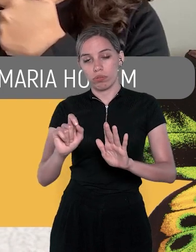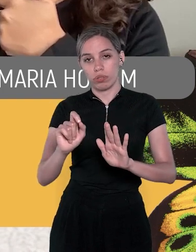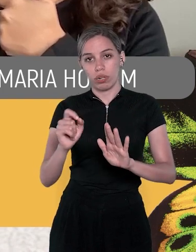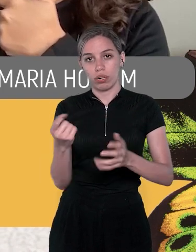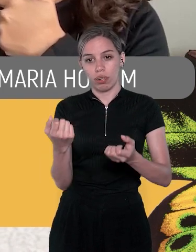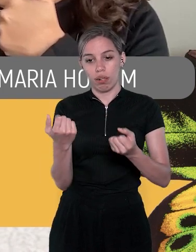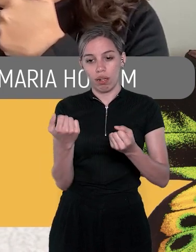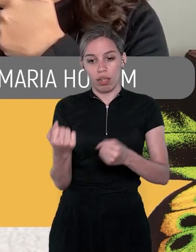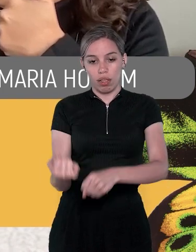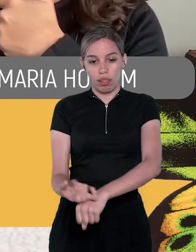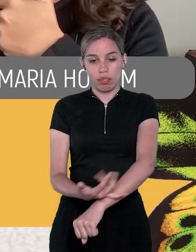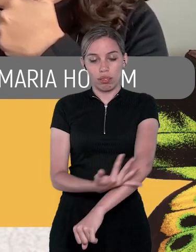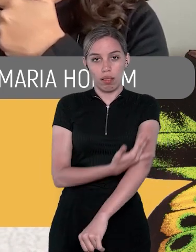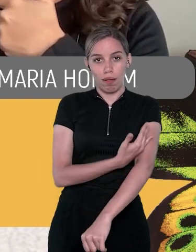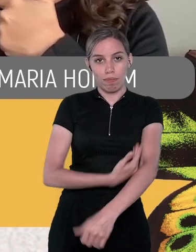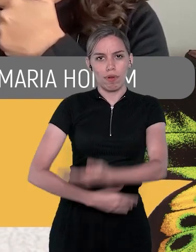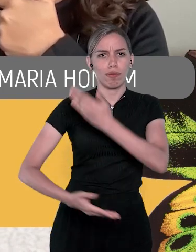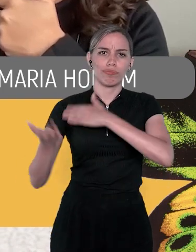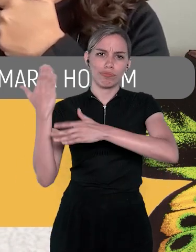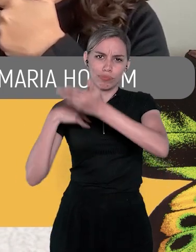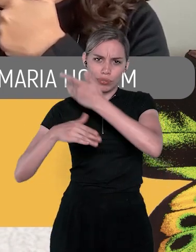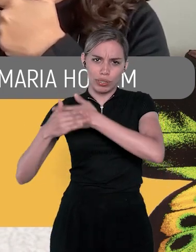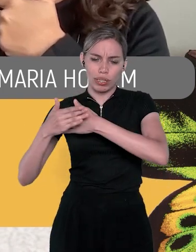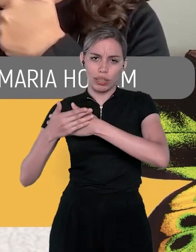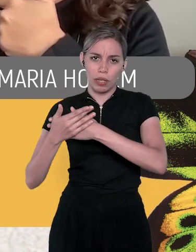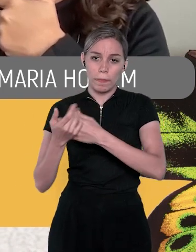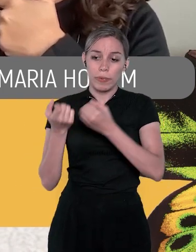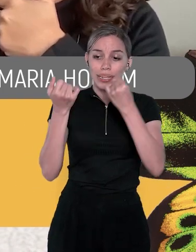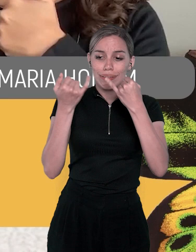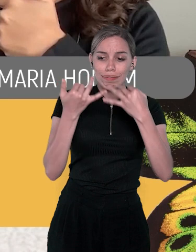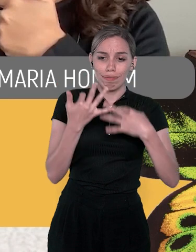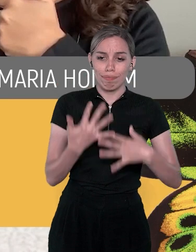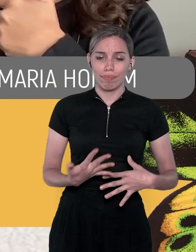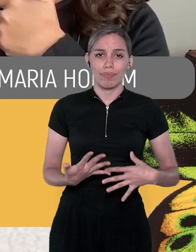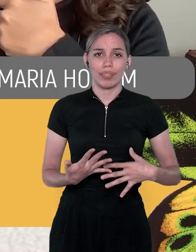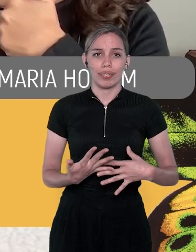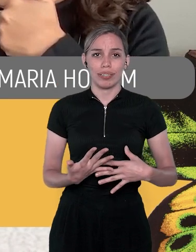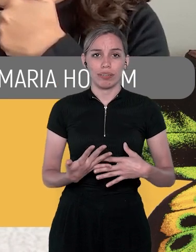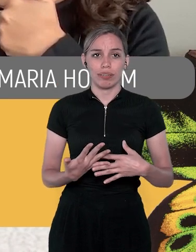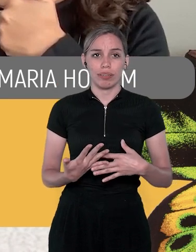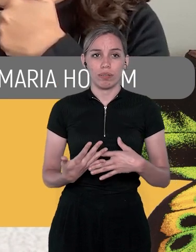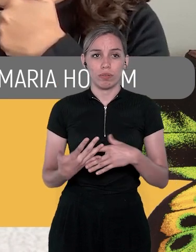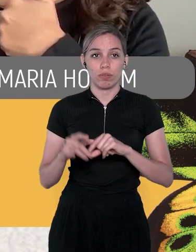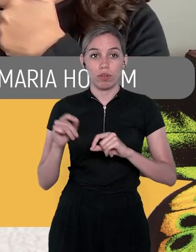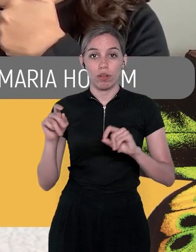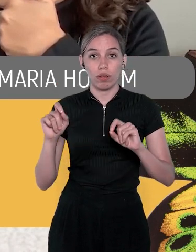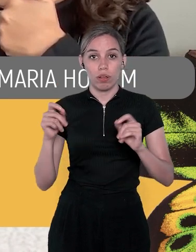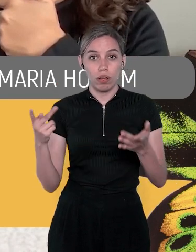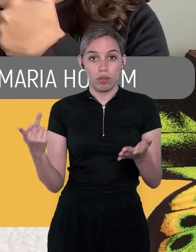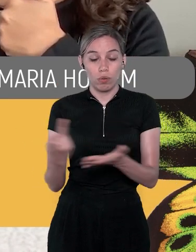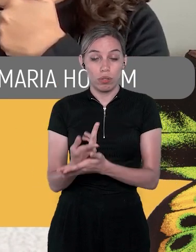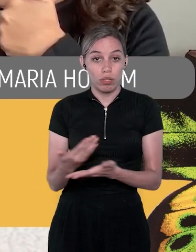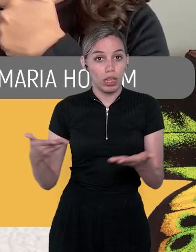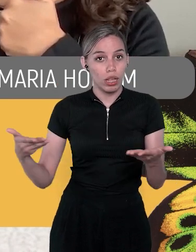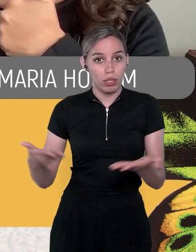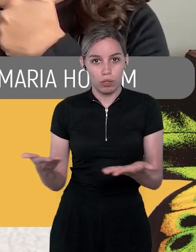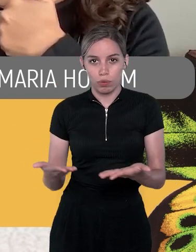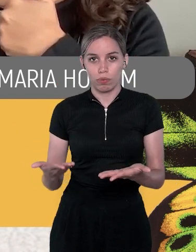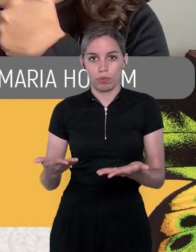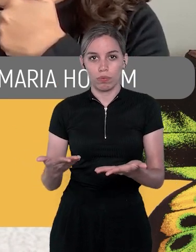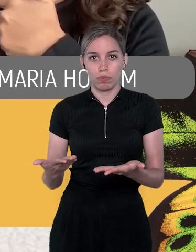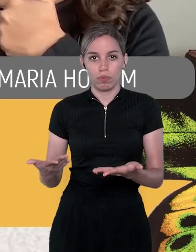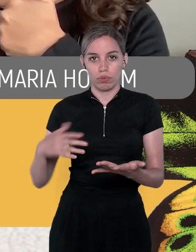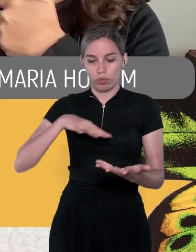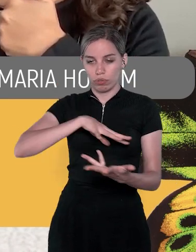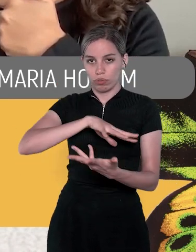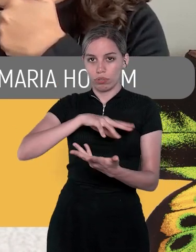recorre às emoções mais primitivas para explicar as reações que estão